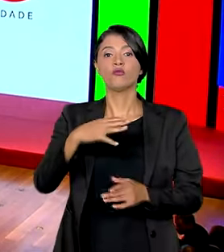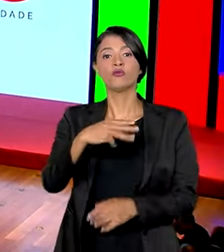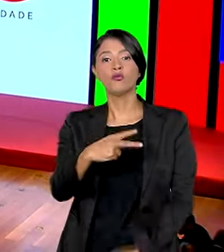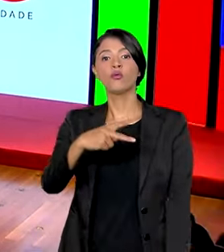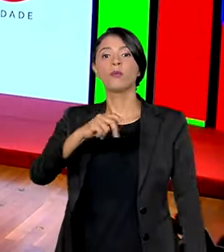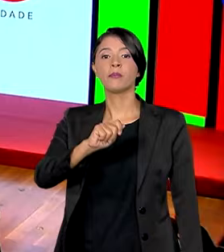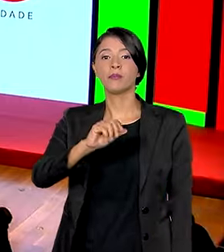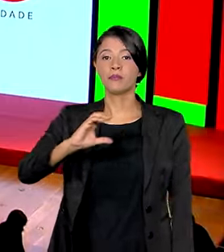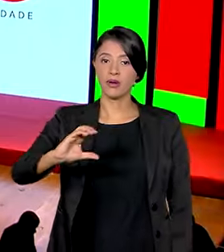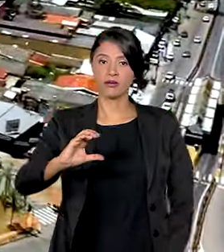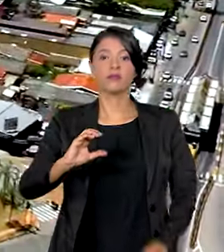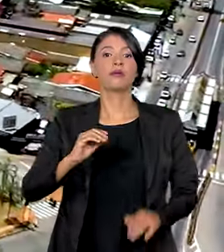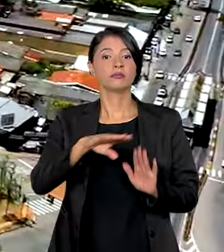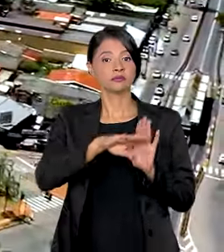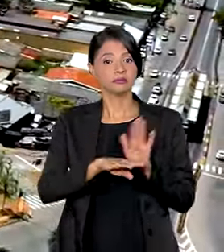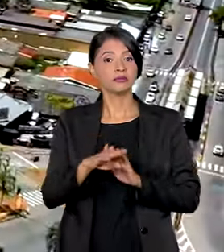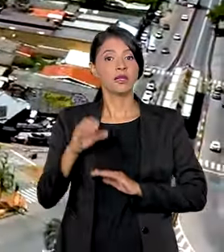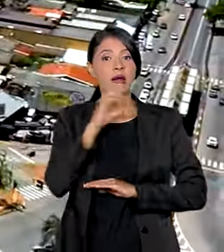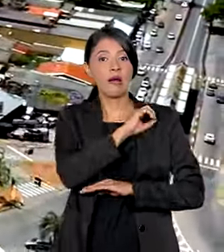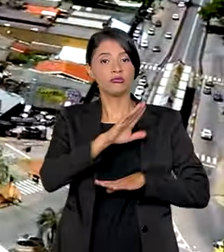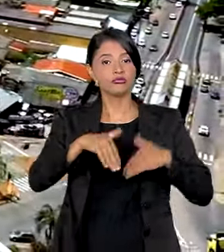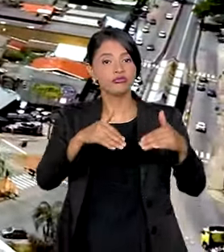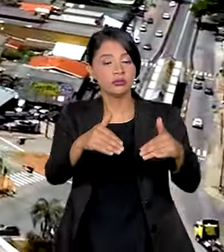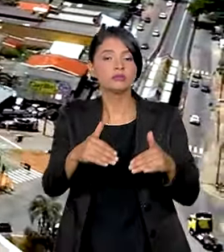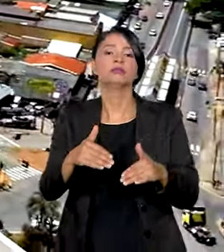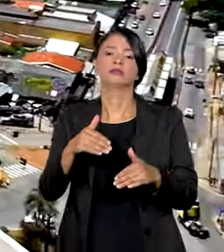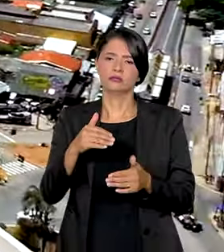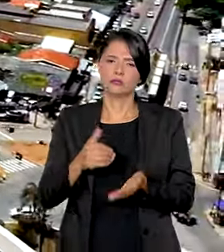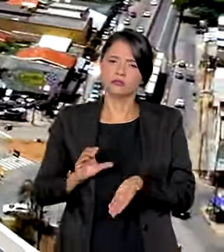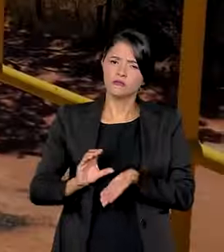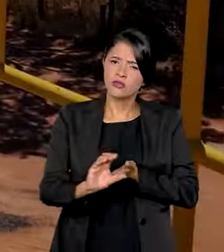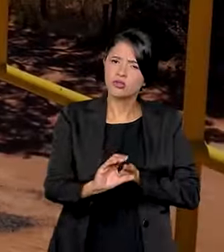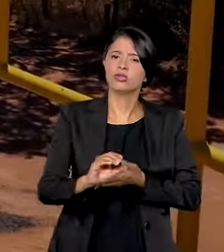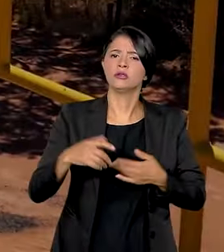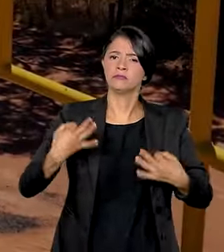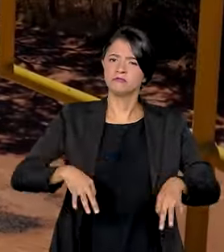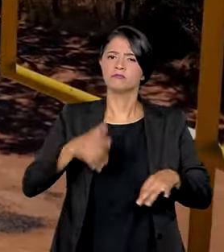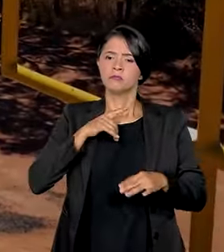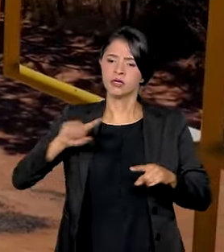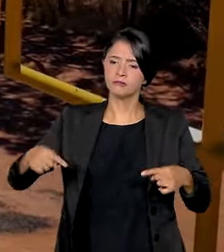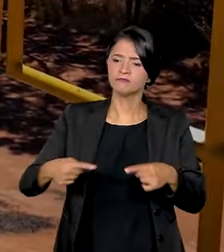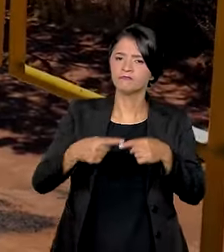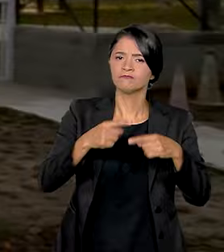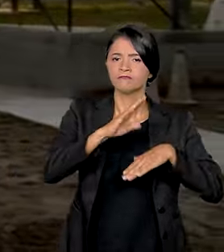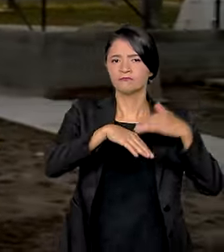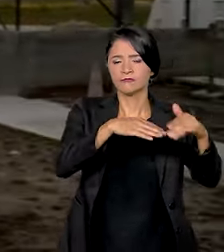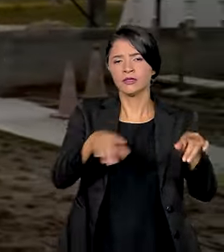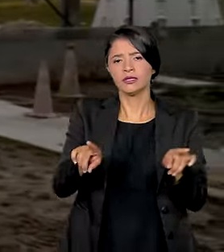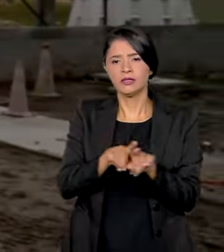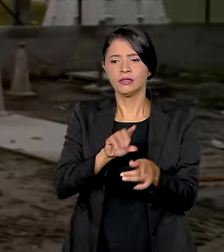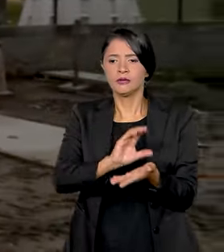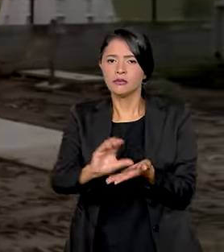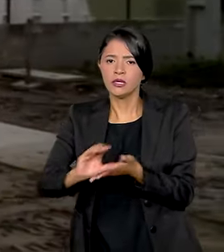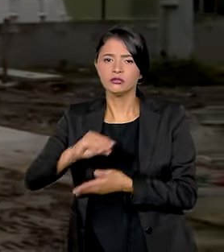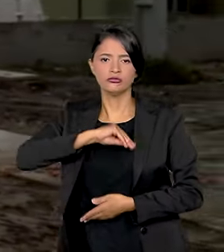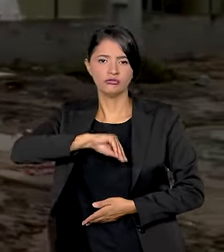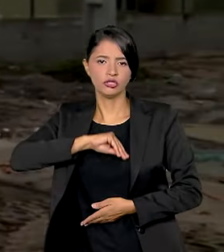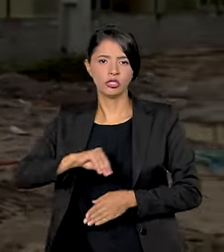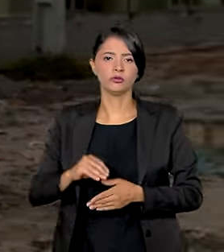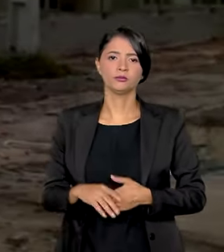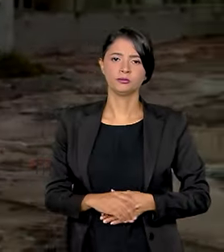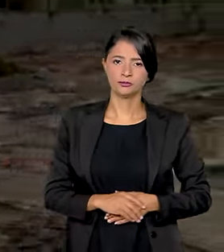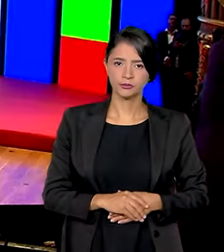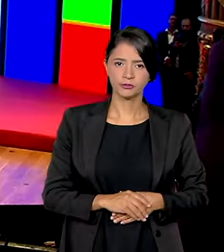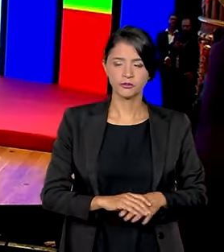de Aceleração do Crescimento. A previsão é investir pesado para aliar desenvolvimento e distribuição